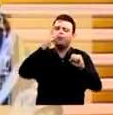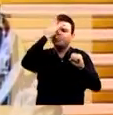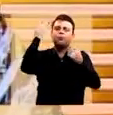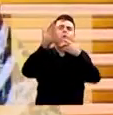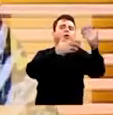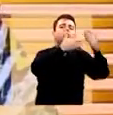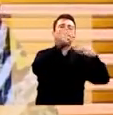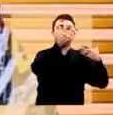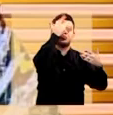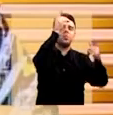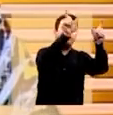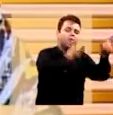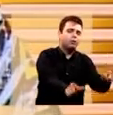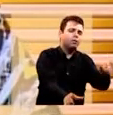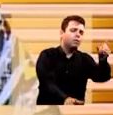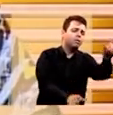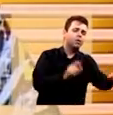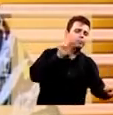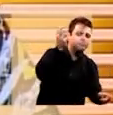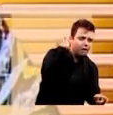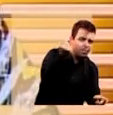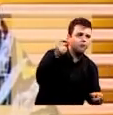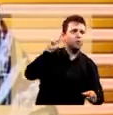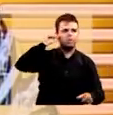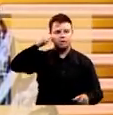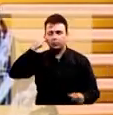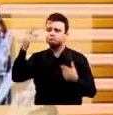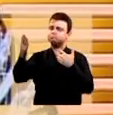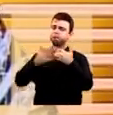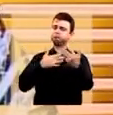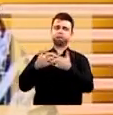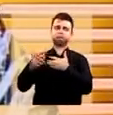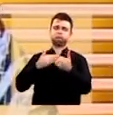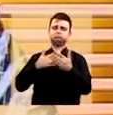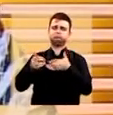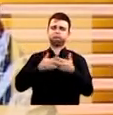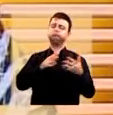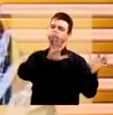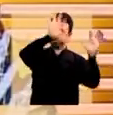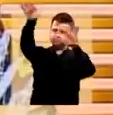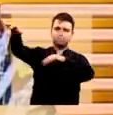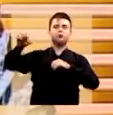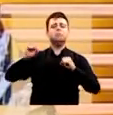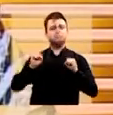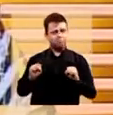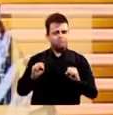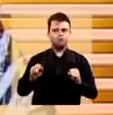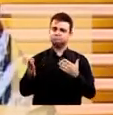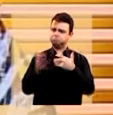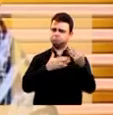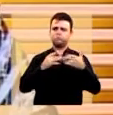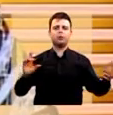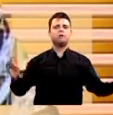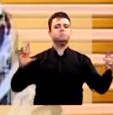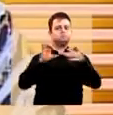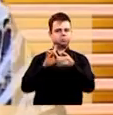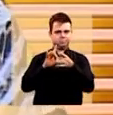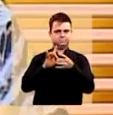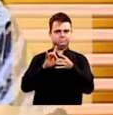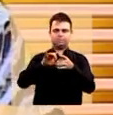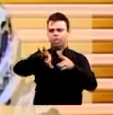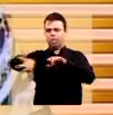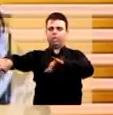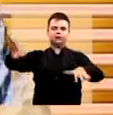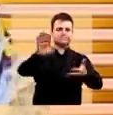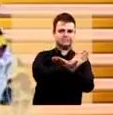todos, brancos e negros, tá? Porque nós precisamos do branco também, né? É brancos e negros, não estamos